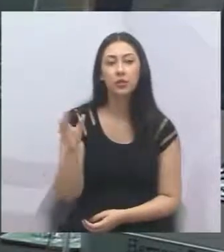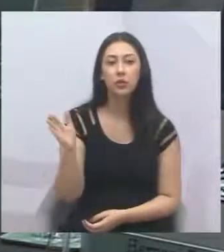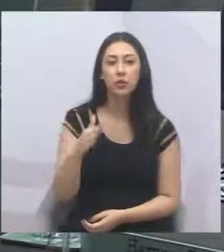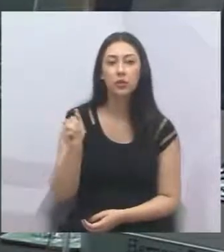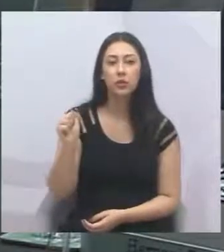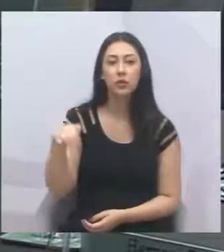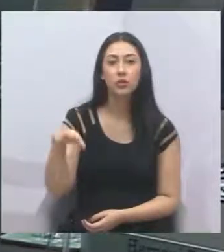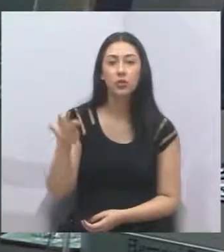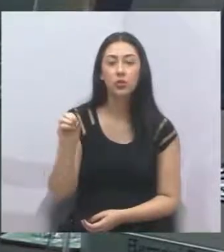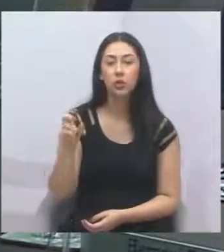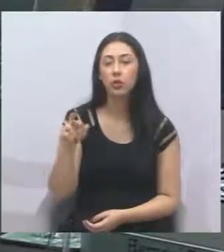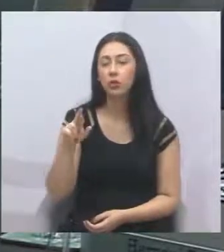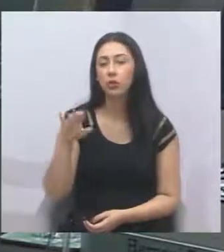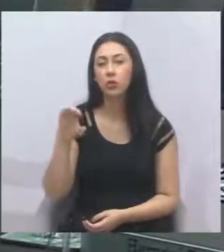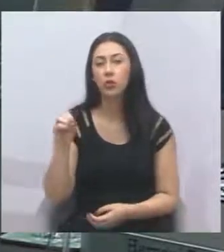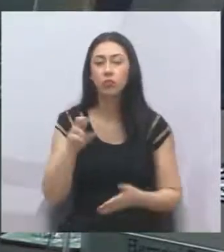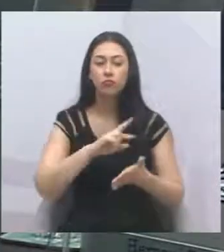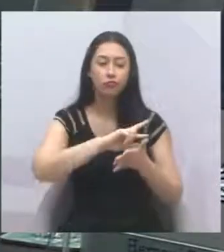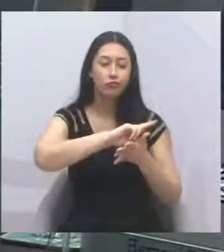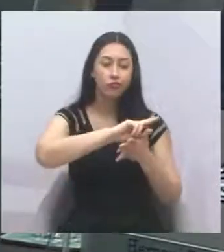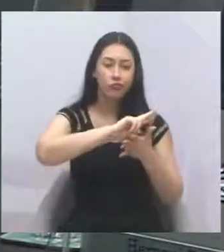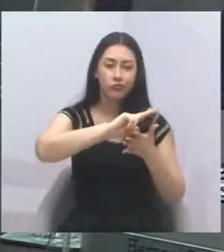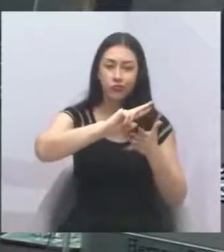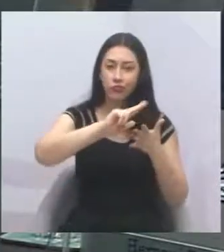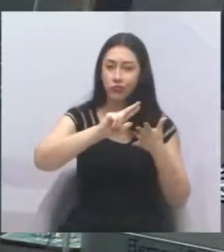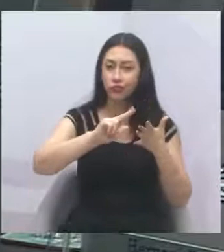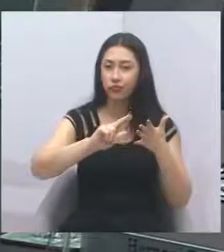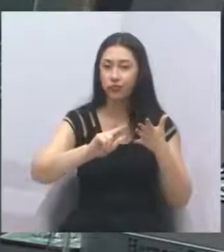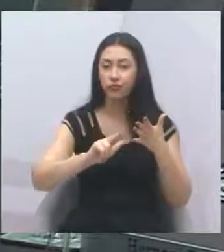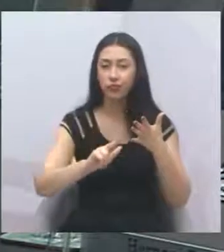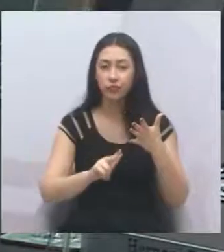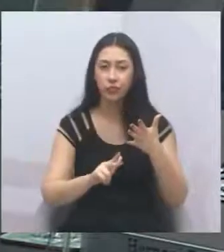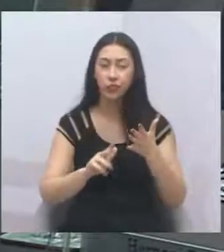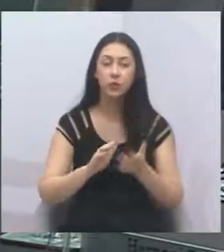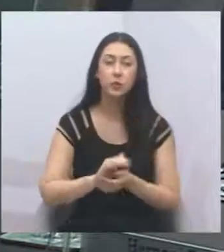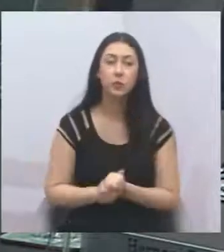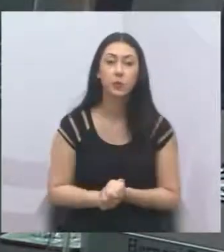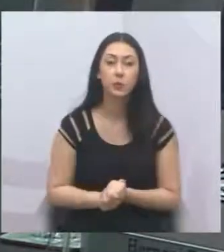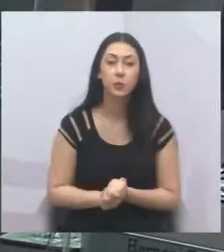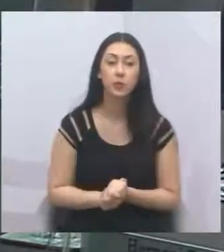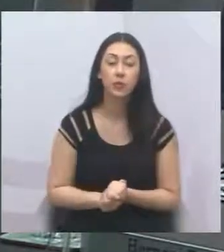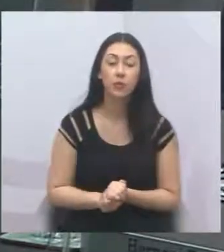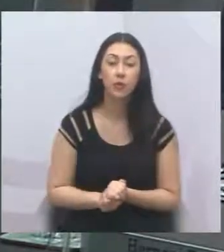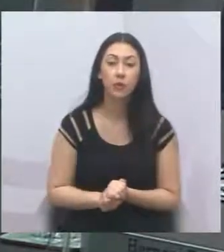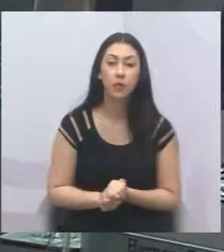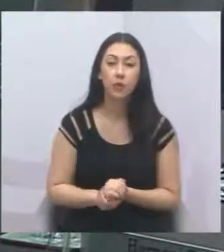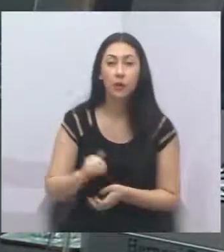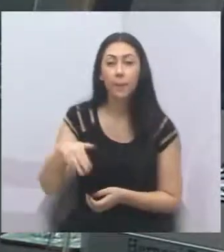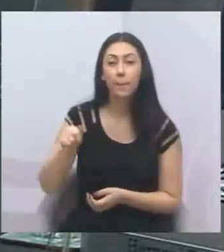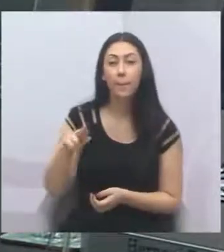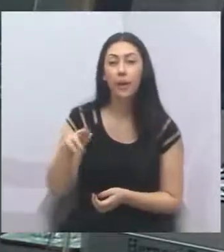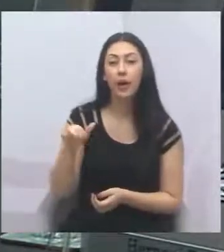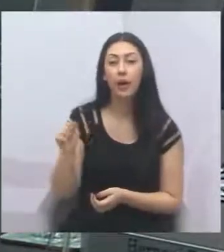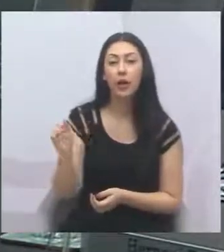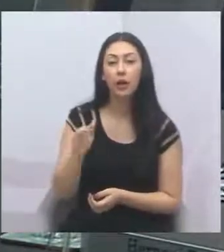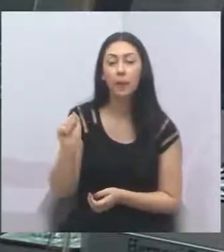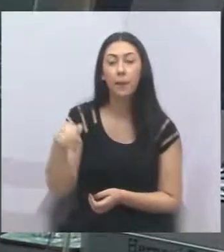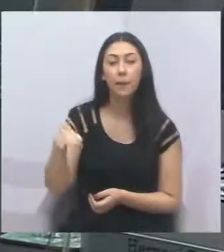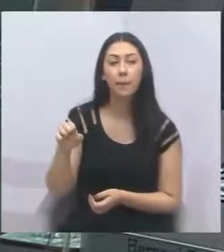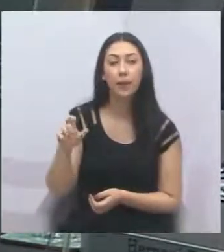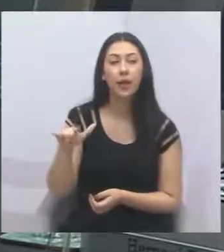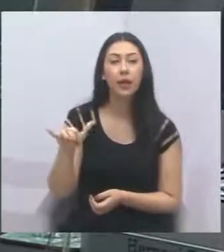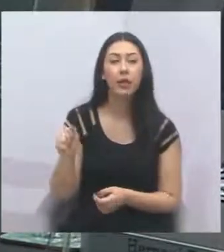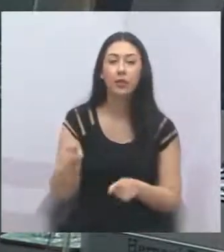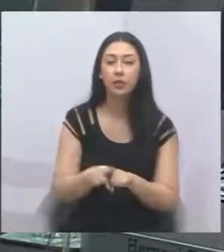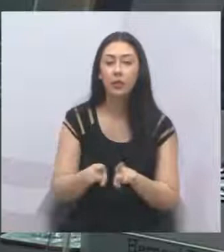Pedra Mar, Rio Comprido, Balneário Paraíba, Jardim Maria Amélia, Bandeira Branca e Santa Marina.